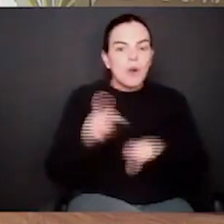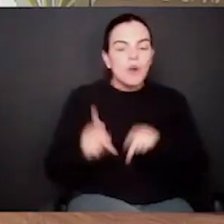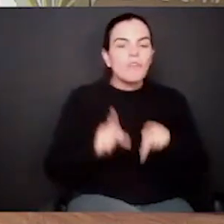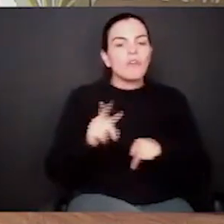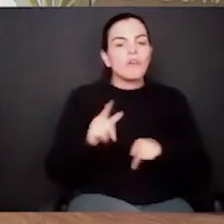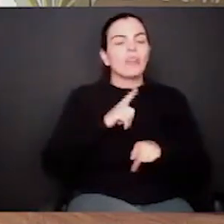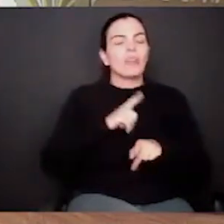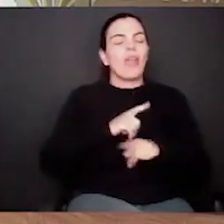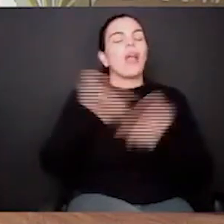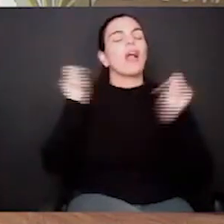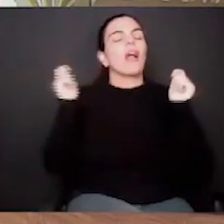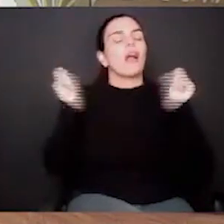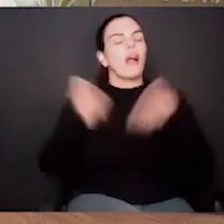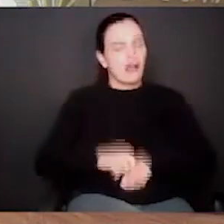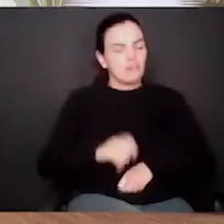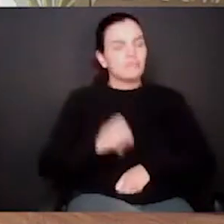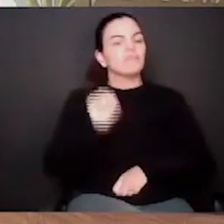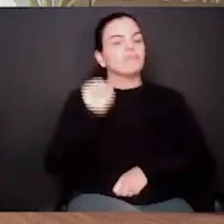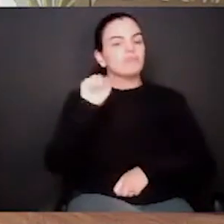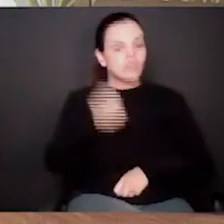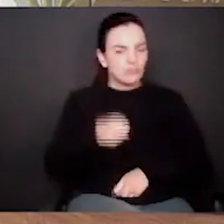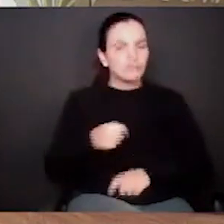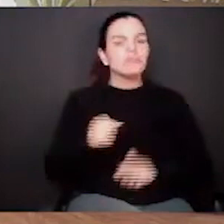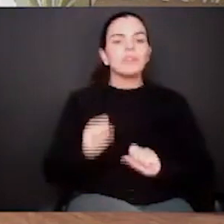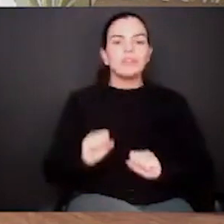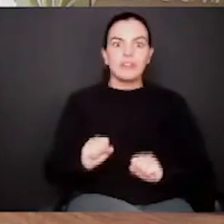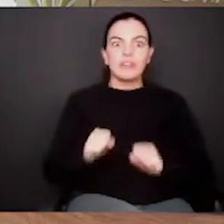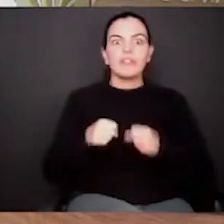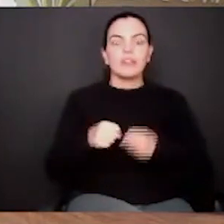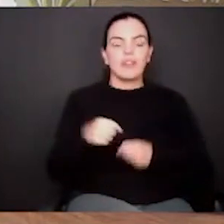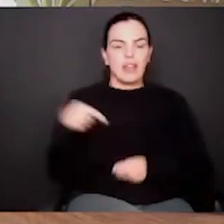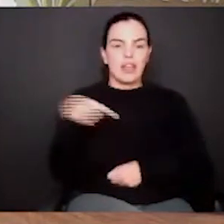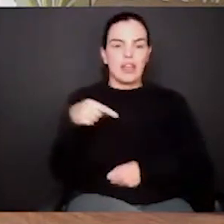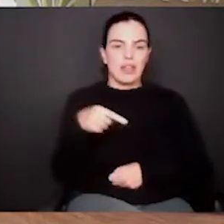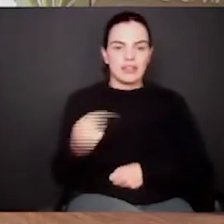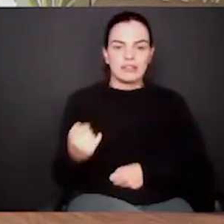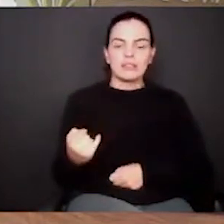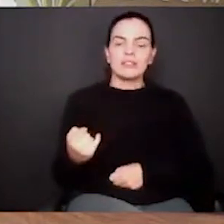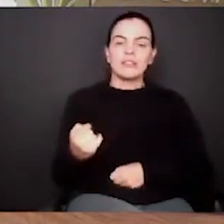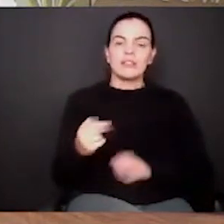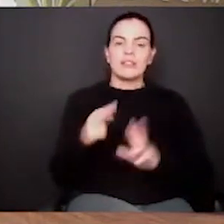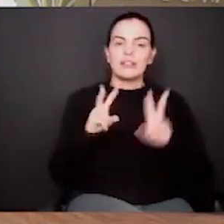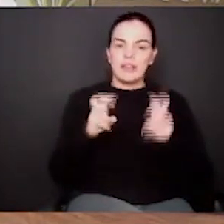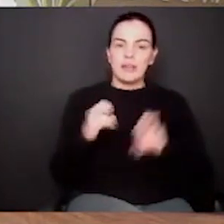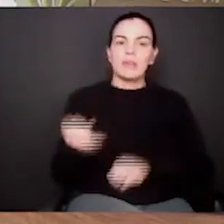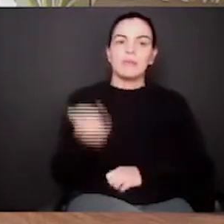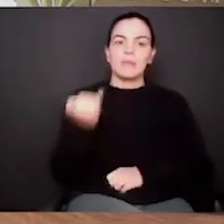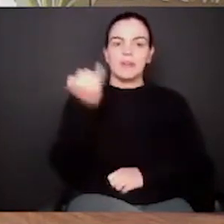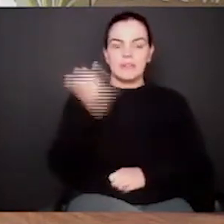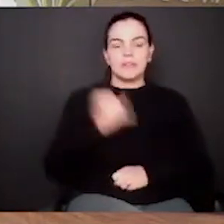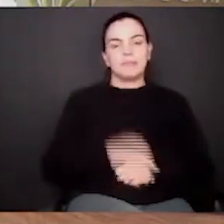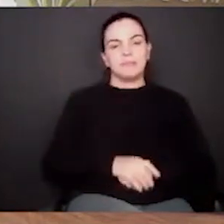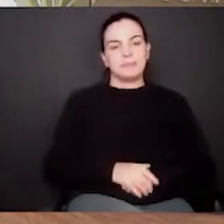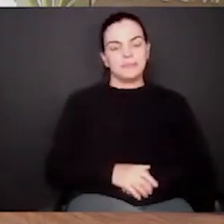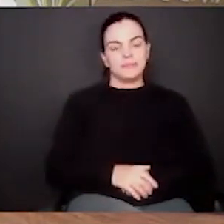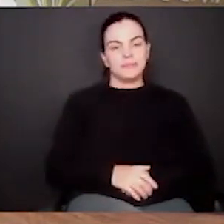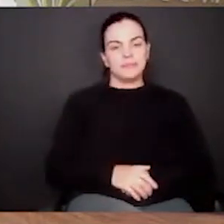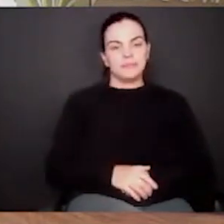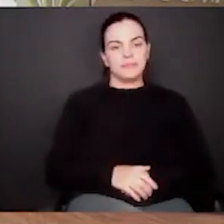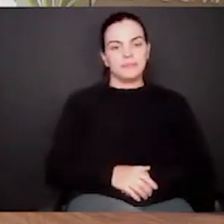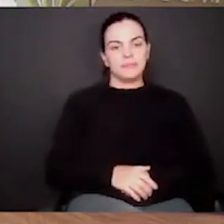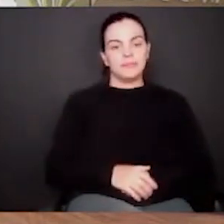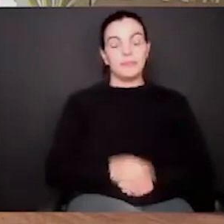estado, no trato da defesa dessa importante pauta. Bom, eu, como profissional que